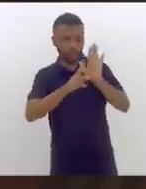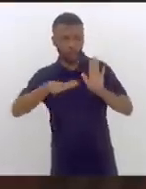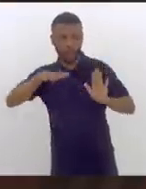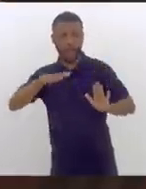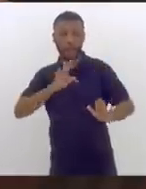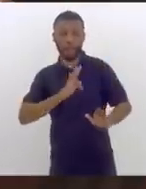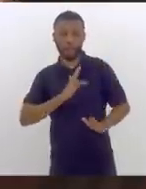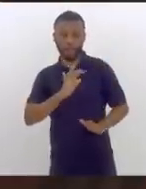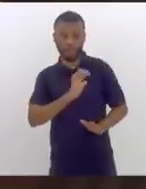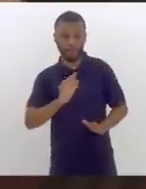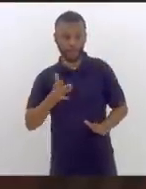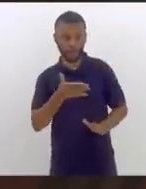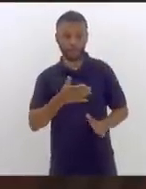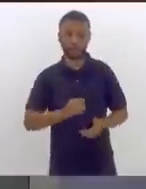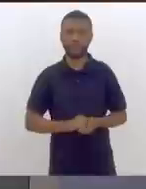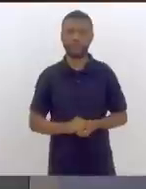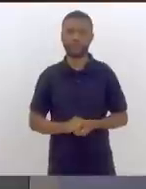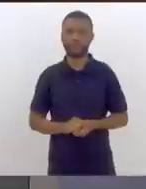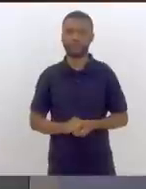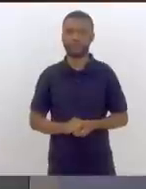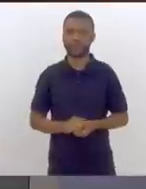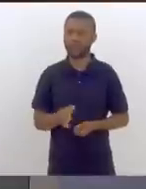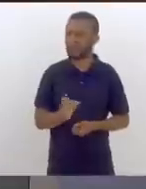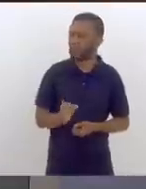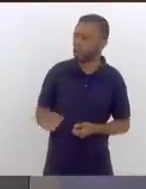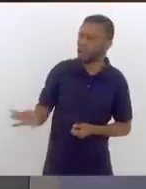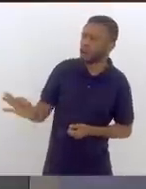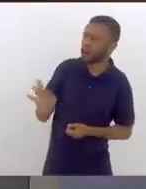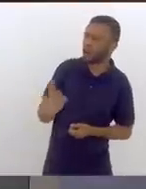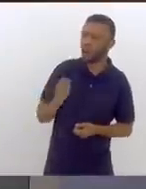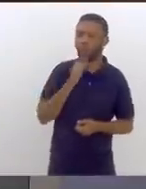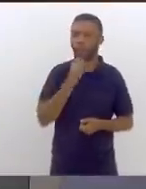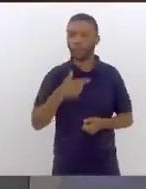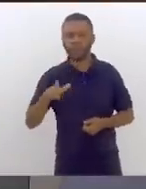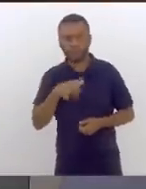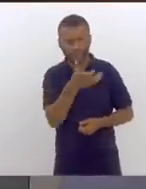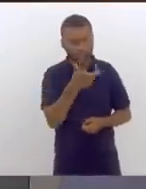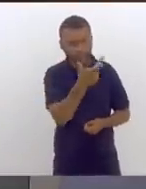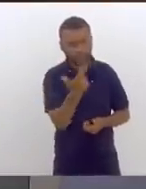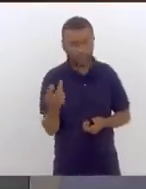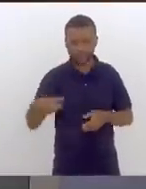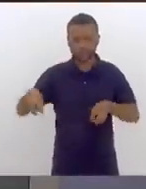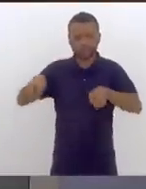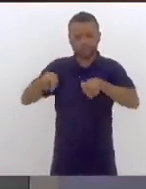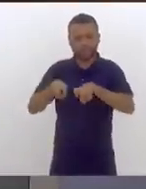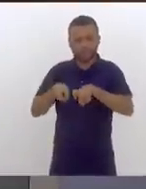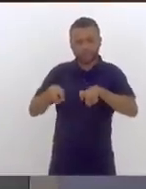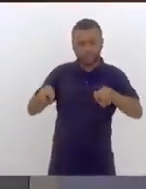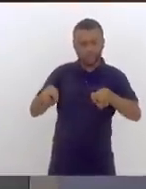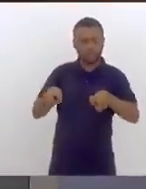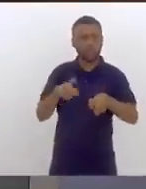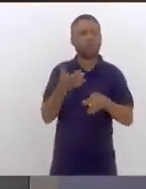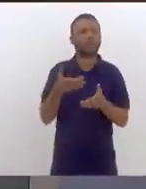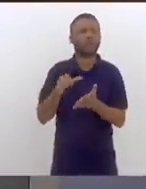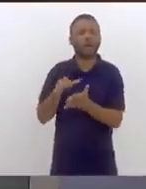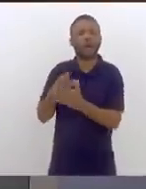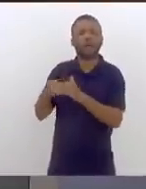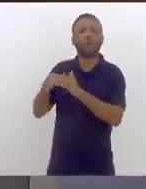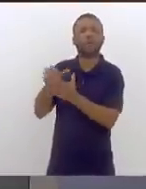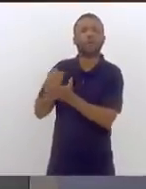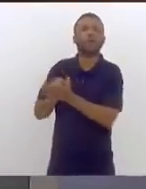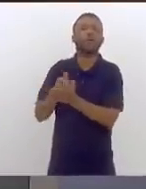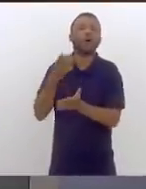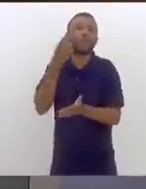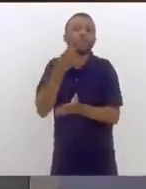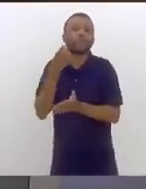Mas tem uma aqui da não tem não ninguém aqui representando querem compor quesa aqui agora tá guardado para o deputado